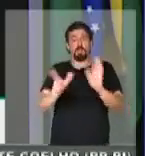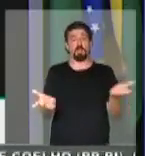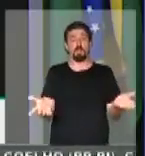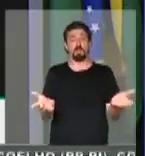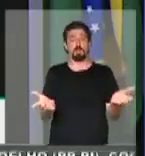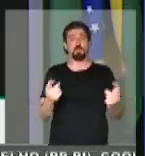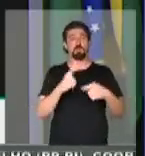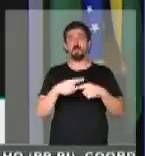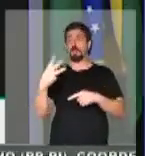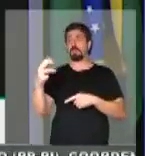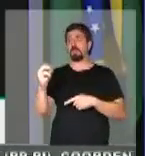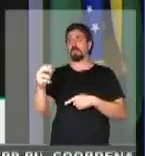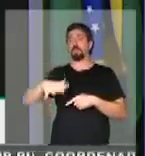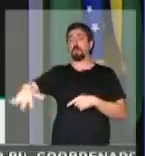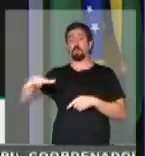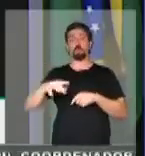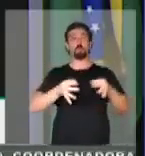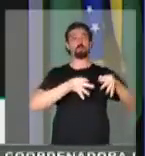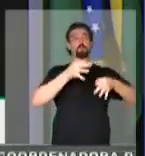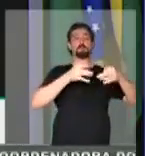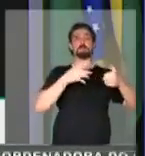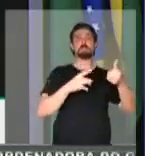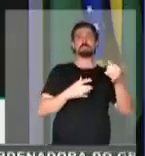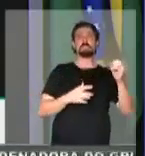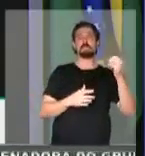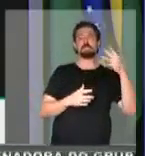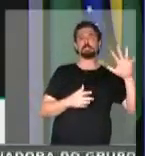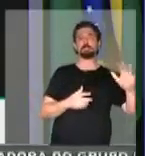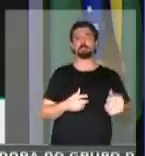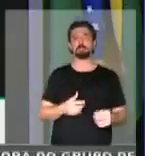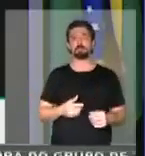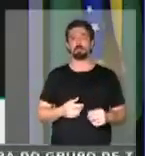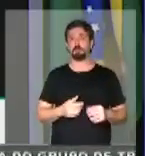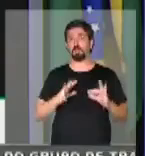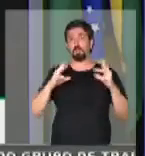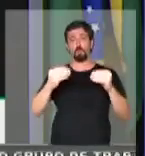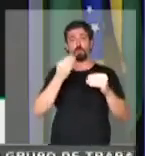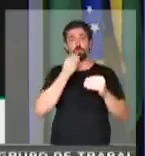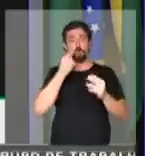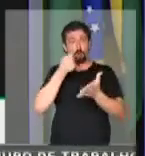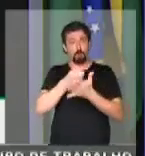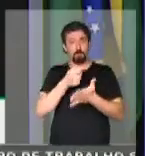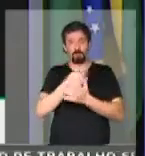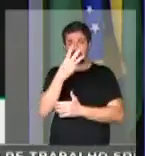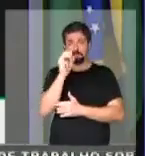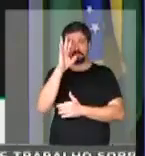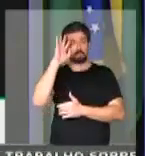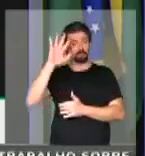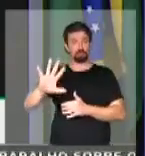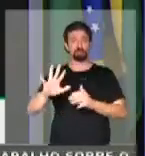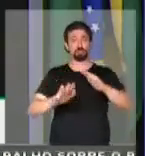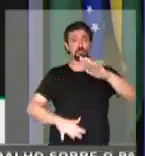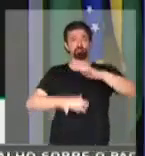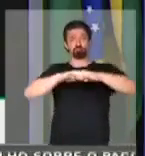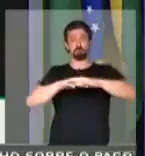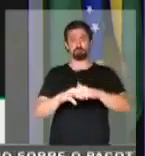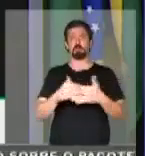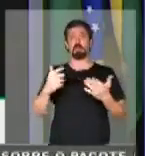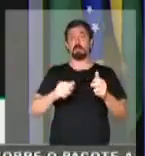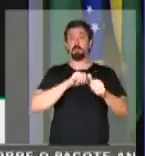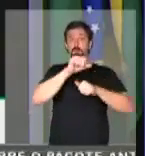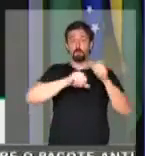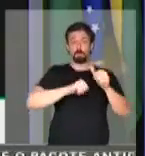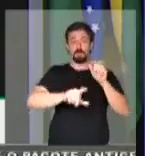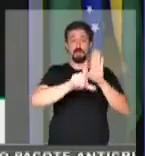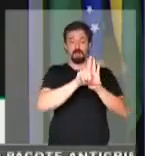lei. Nenhum trabalhador brasileiro deve ter um período de férias maior do que 30 dias. O que estamos fazendo é modificar o